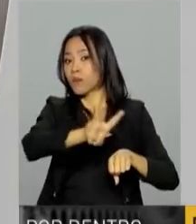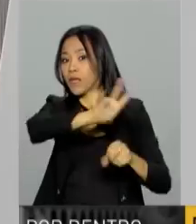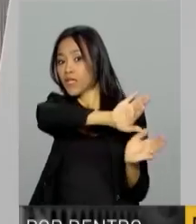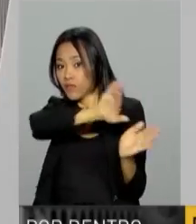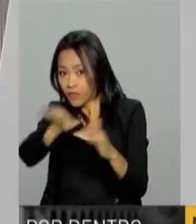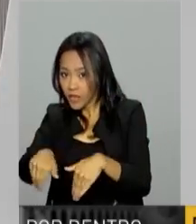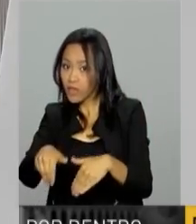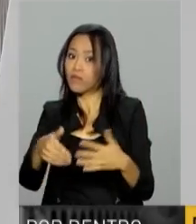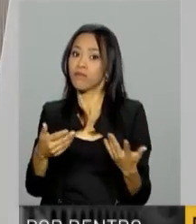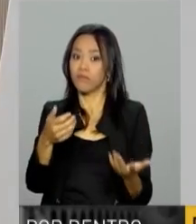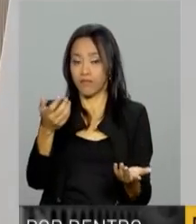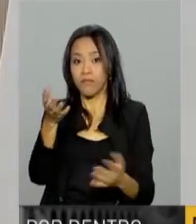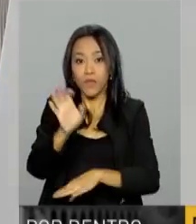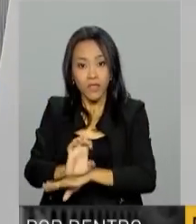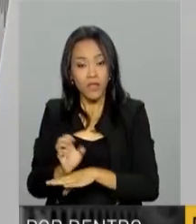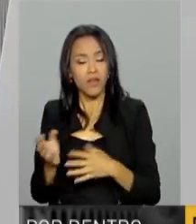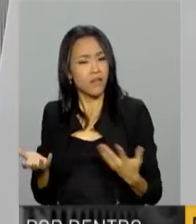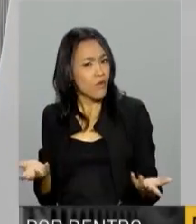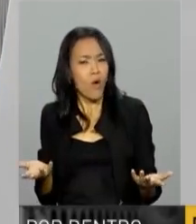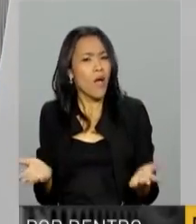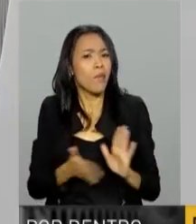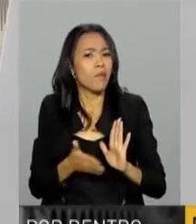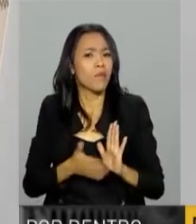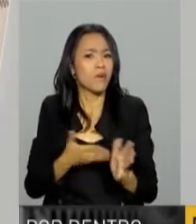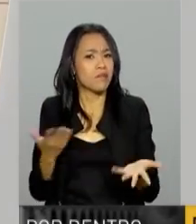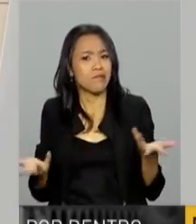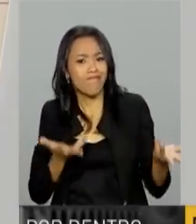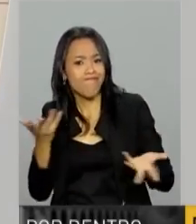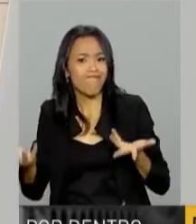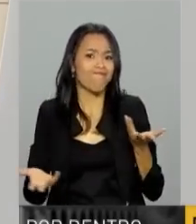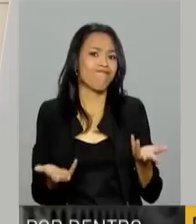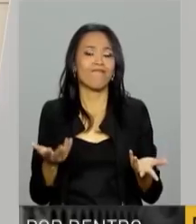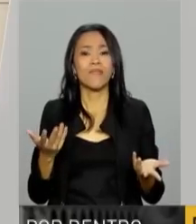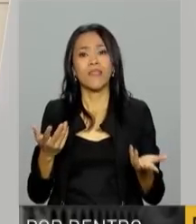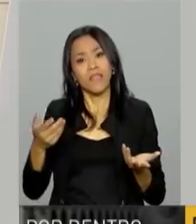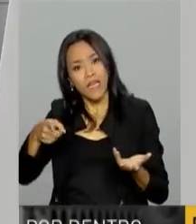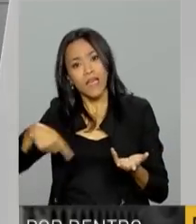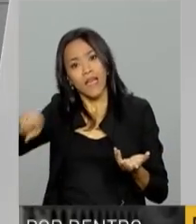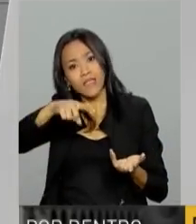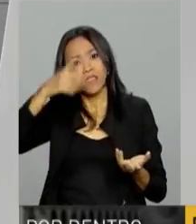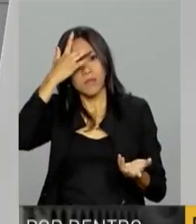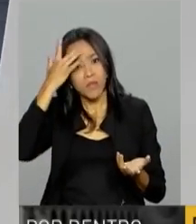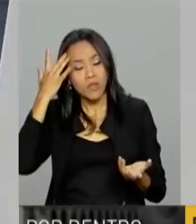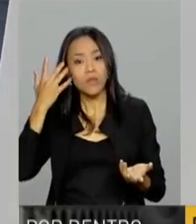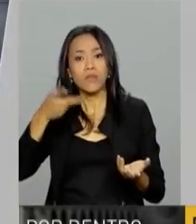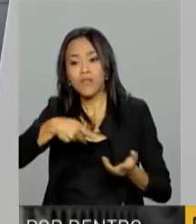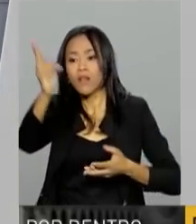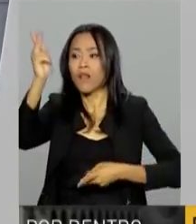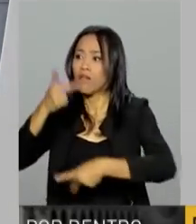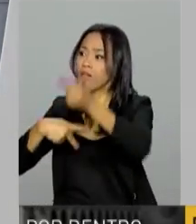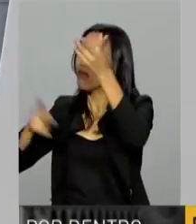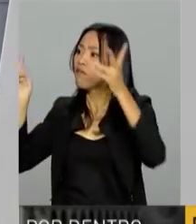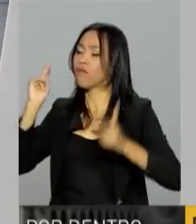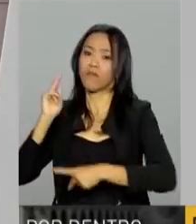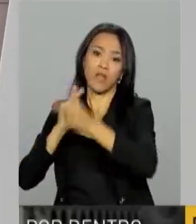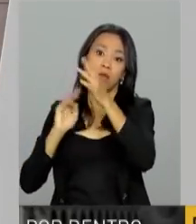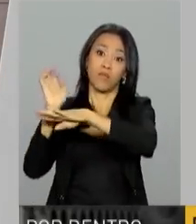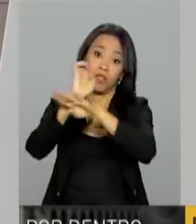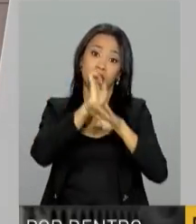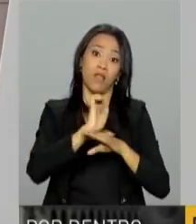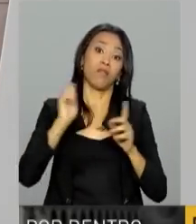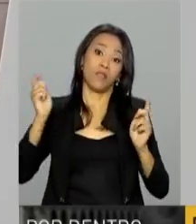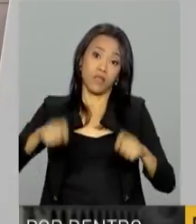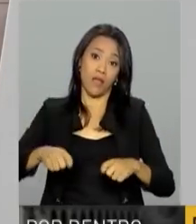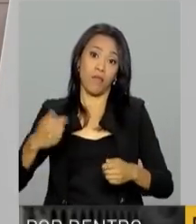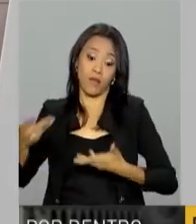problema a proposta melhor seria facilitar a migração dessas pessoas para os estados que realmente tenham condições de recebê lo é